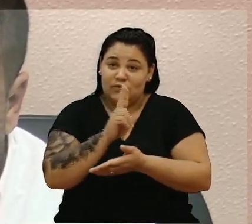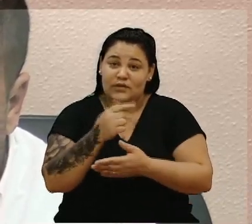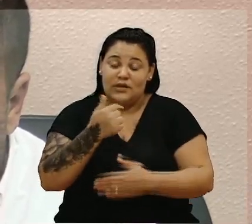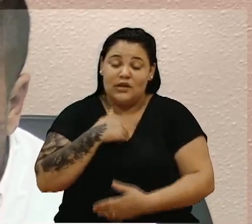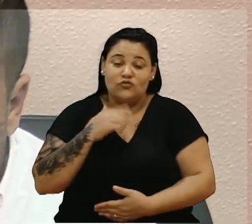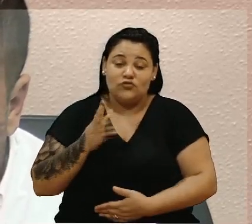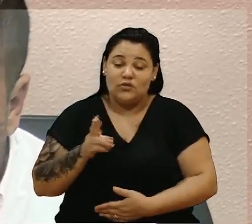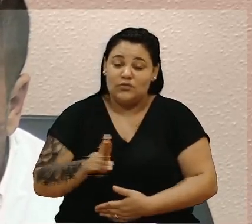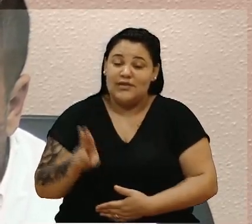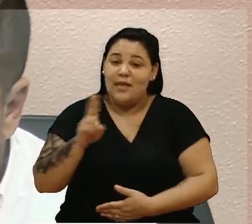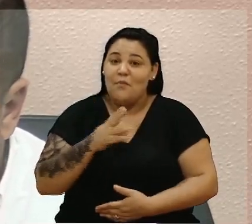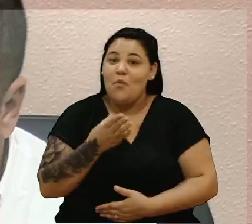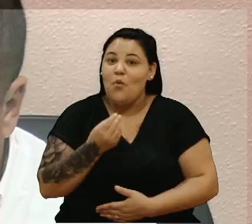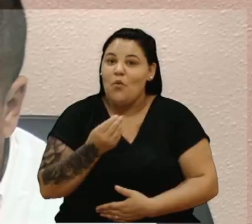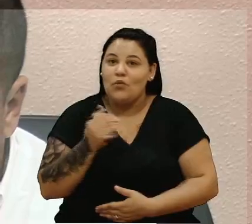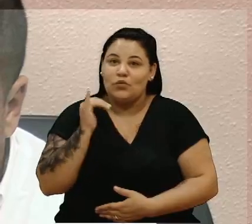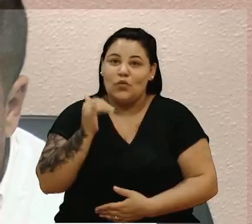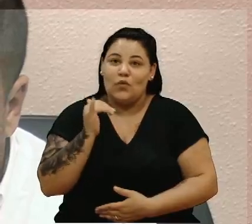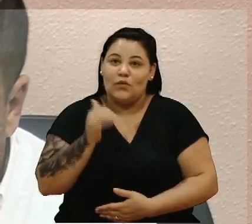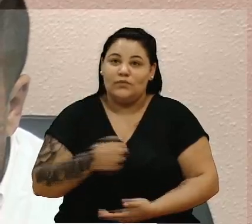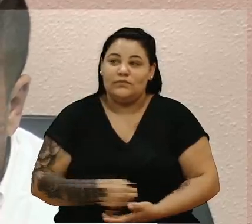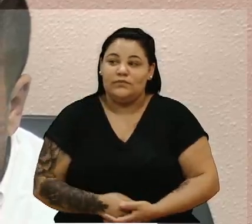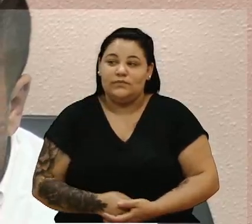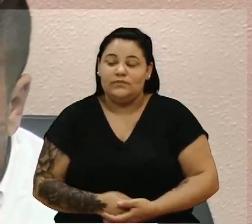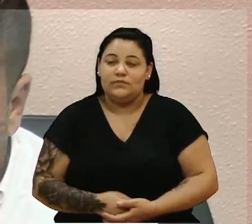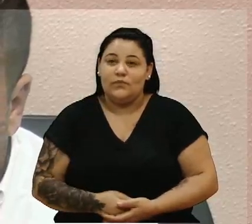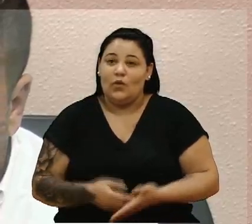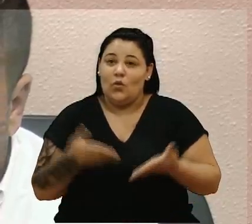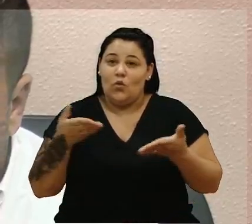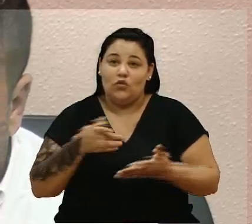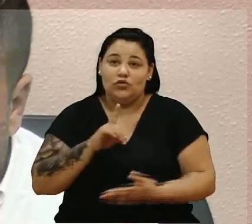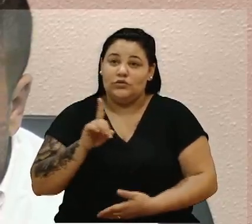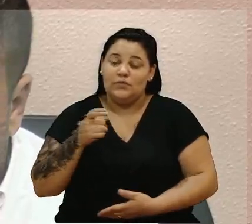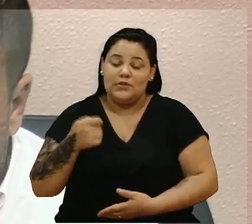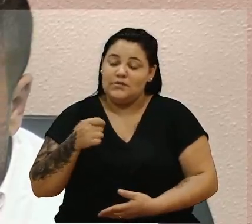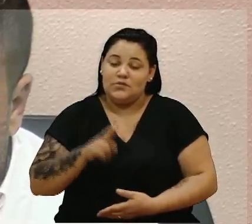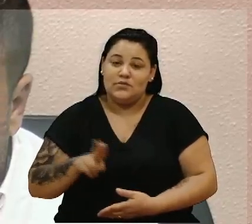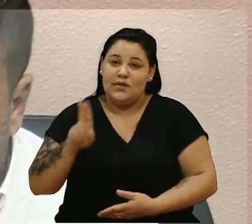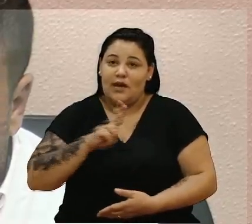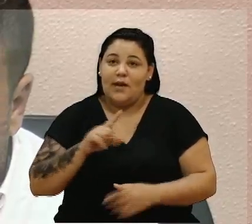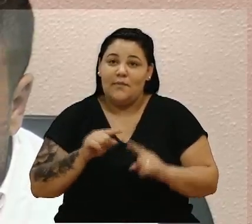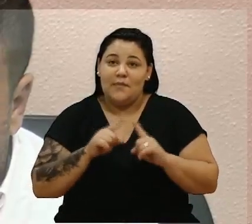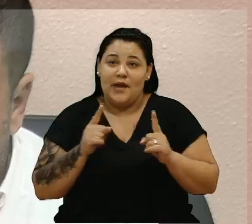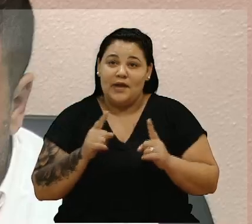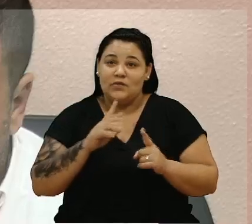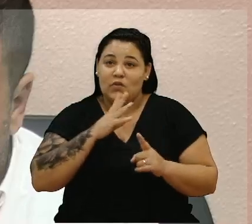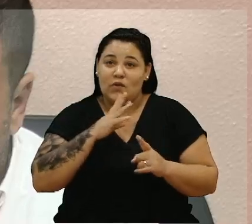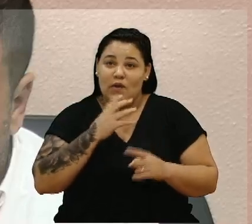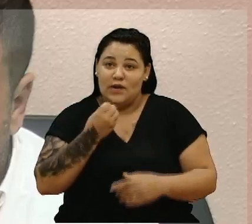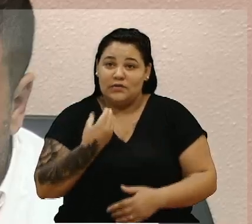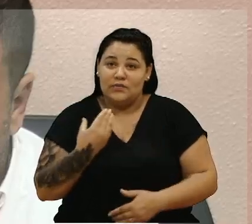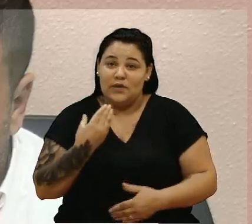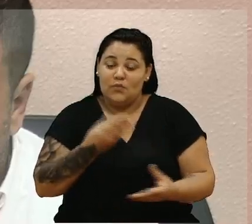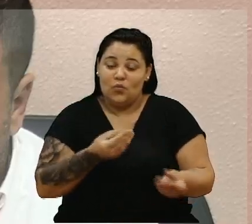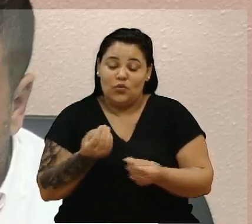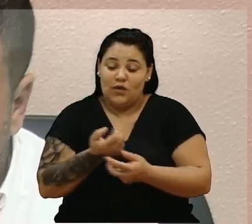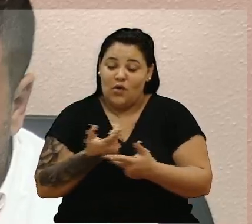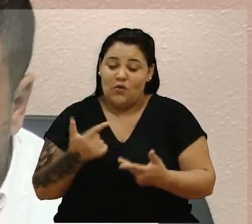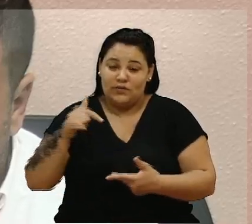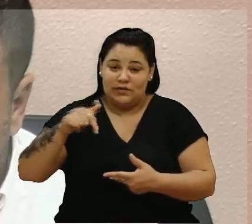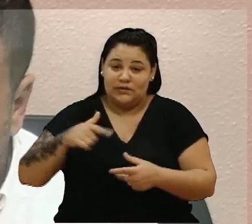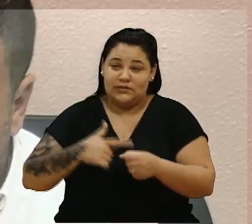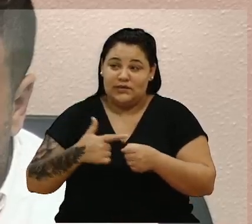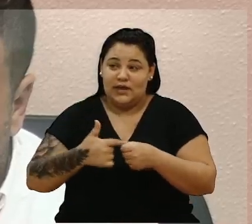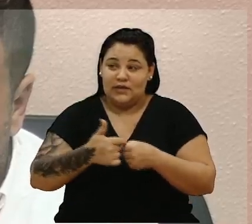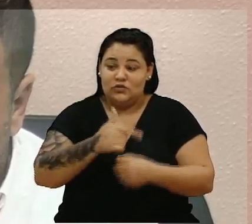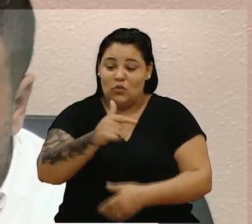muito o transporte coletivo, hoje eu não uso mais. Mas conheço bem muito o transporte aqui da nossa cidade, de outras